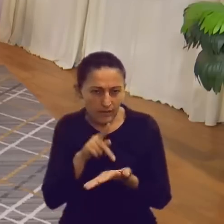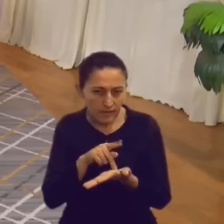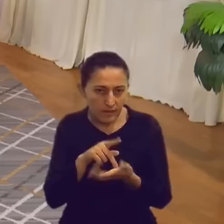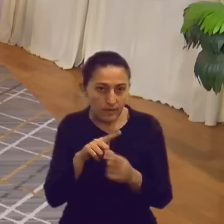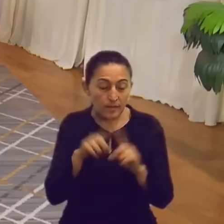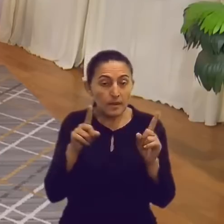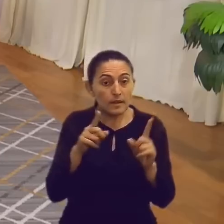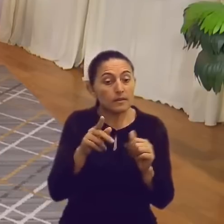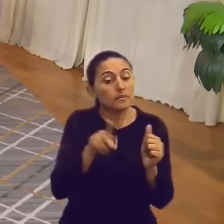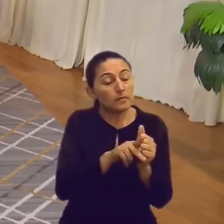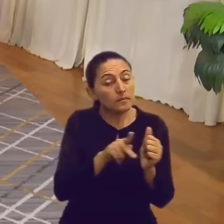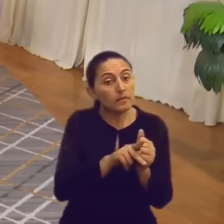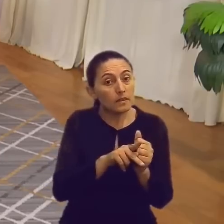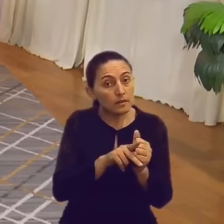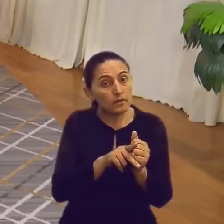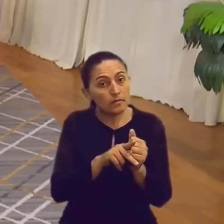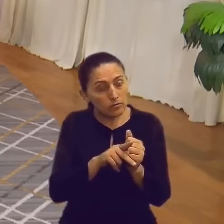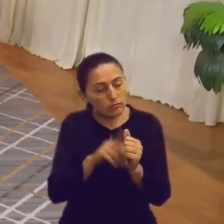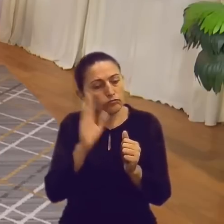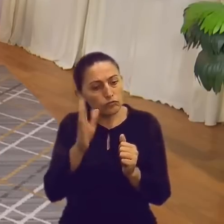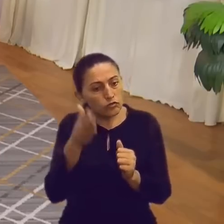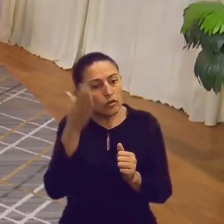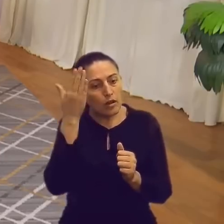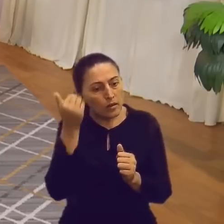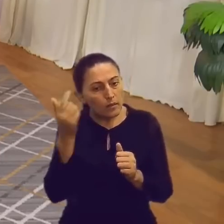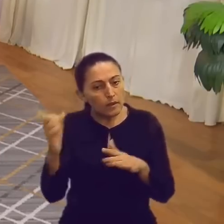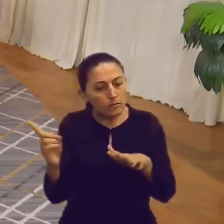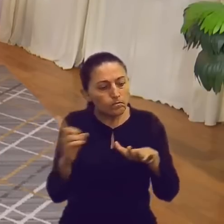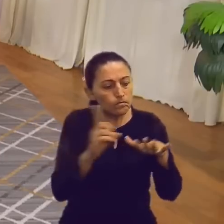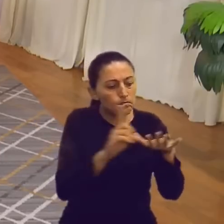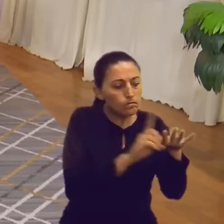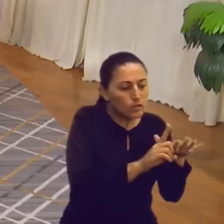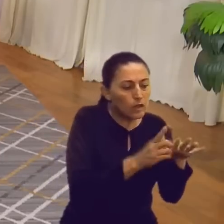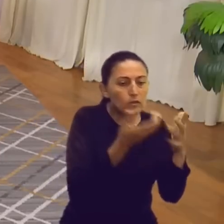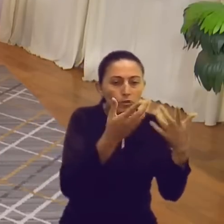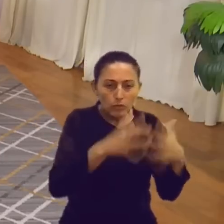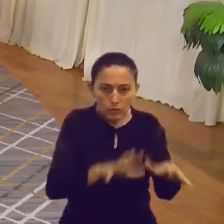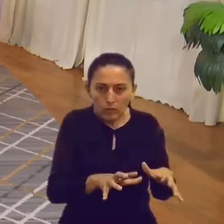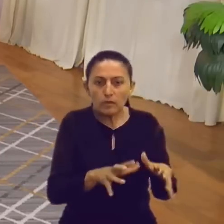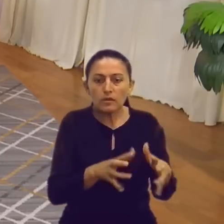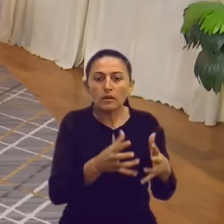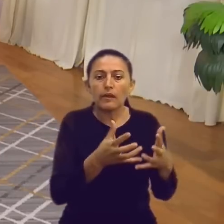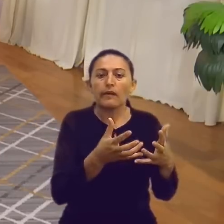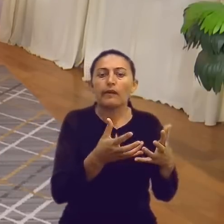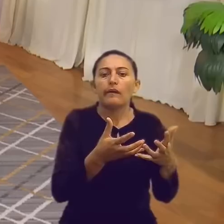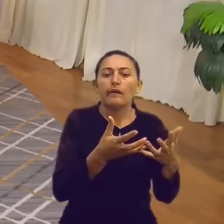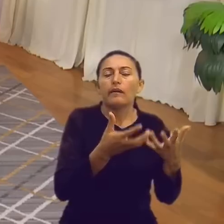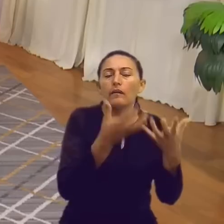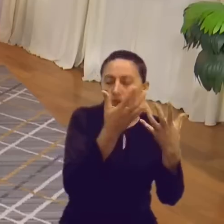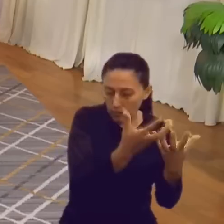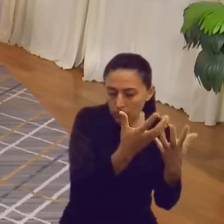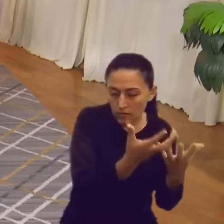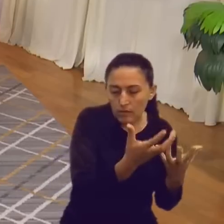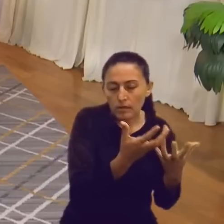de estar sendo reintegrado ao ministério, de receber ali as primeiras